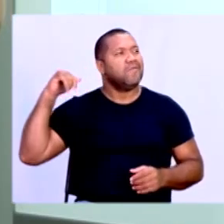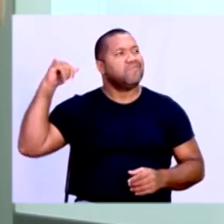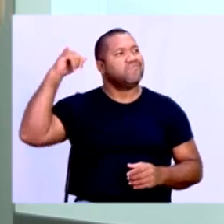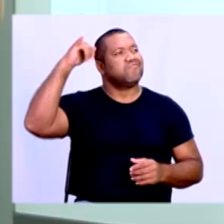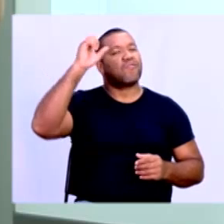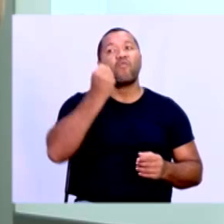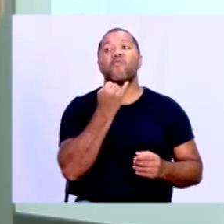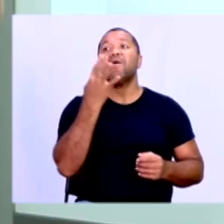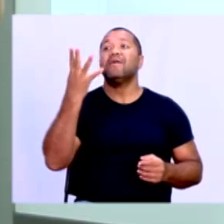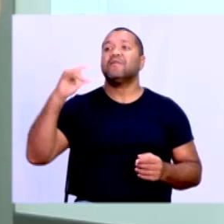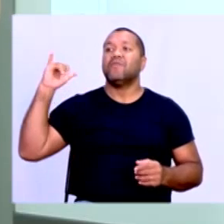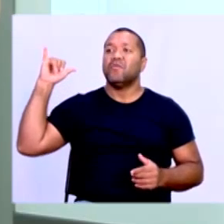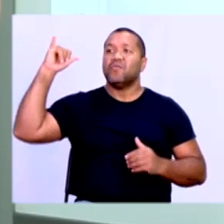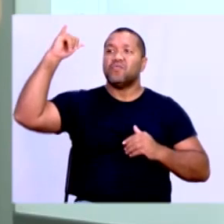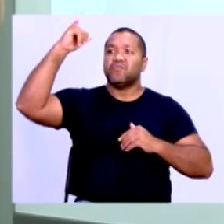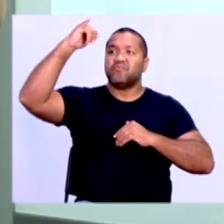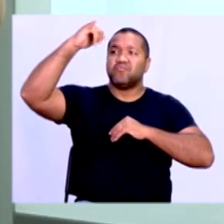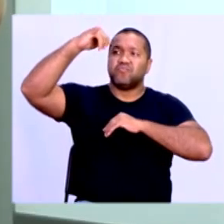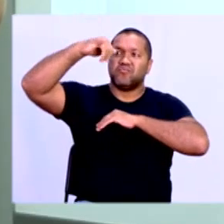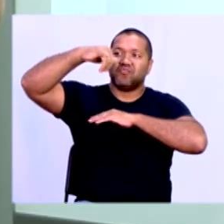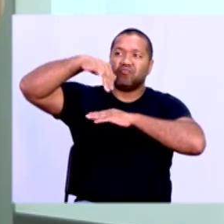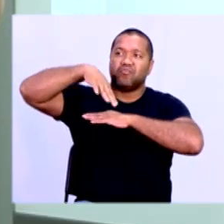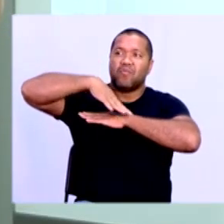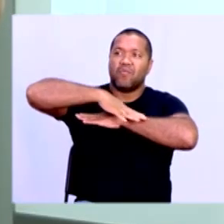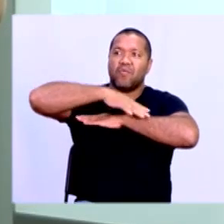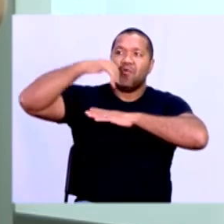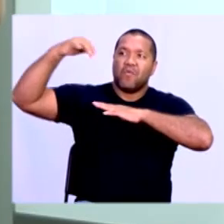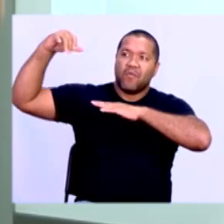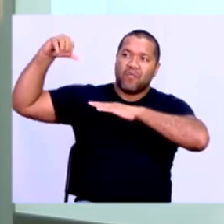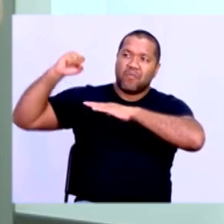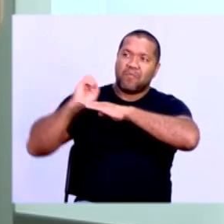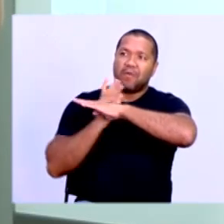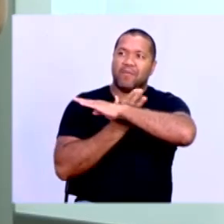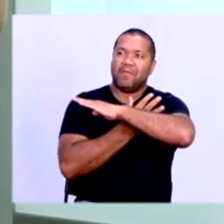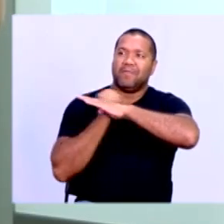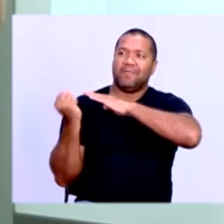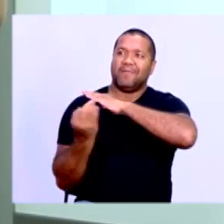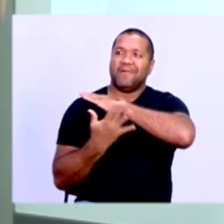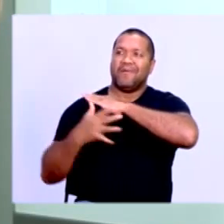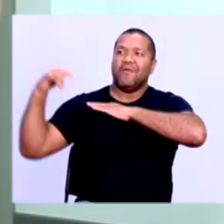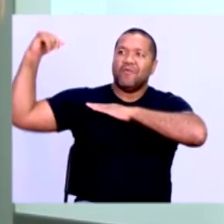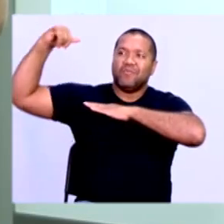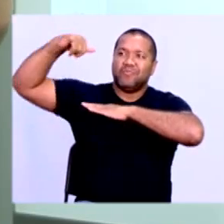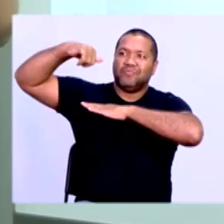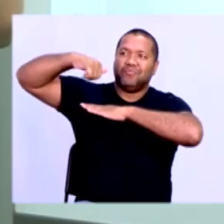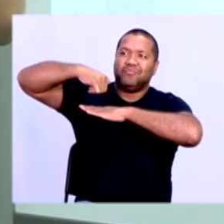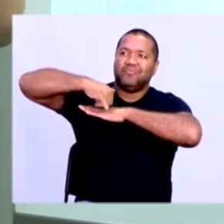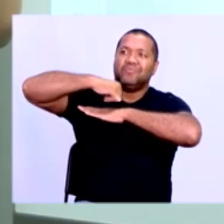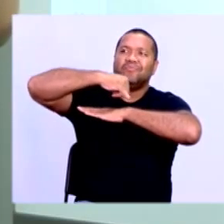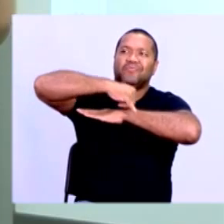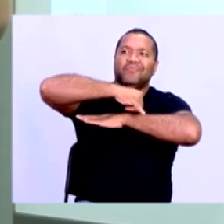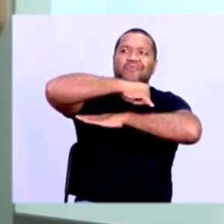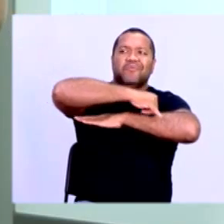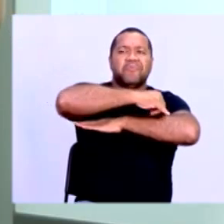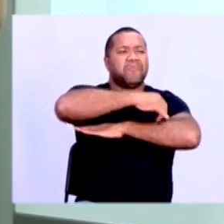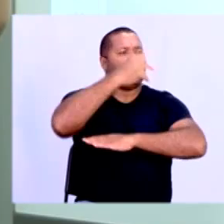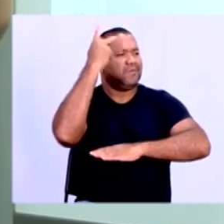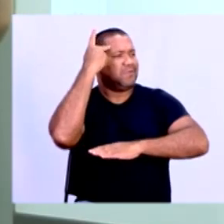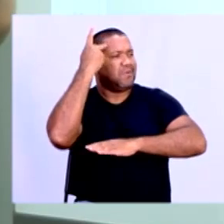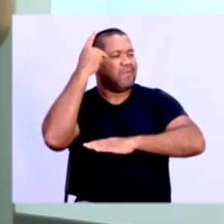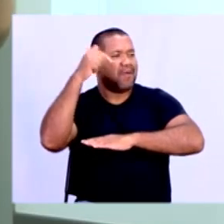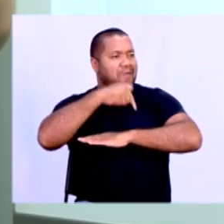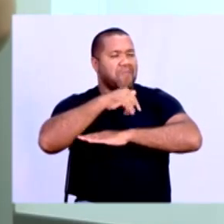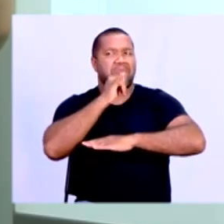descer num aeroporto como São Paulo. E aí o controlador tem várias pistas e ele tem